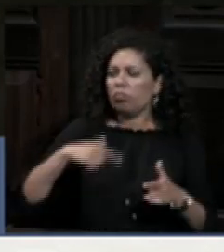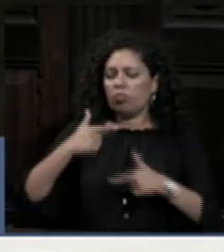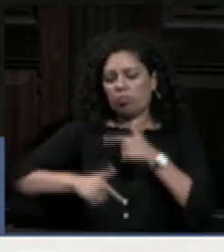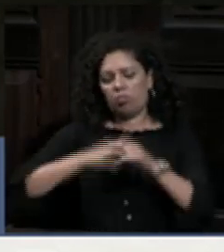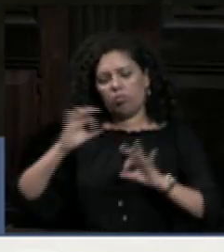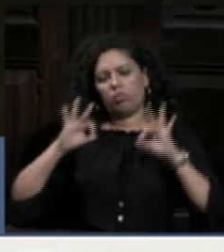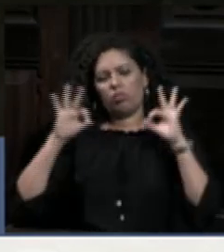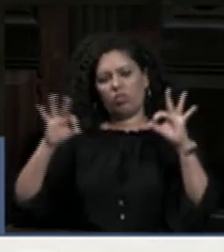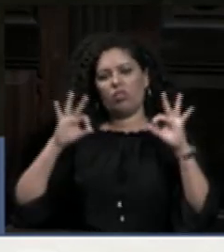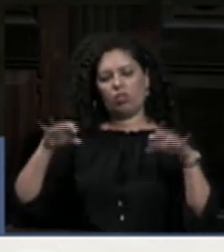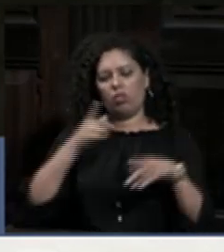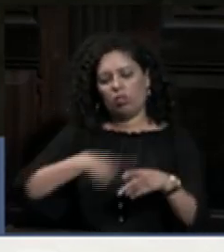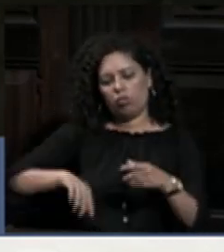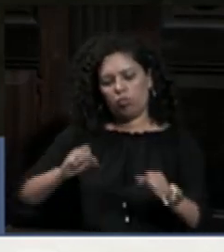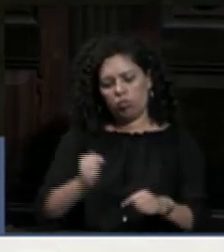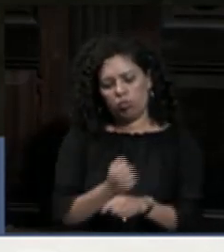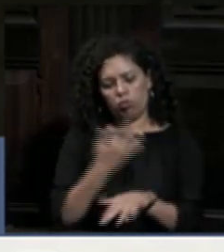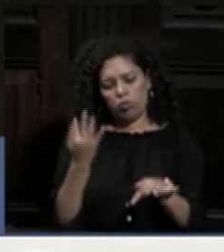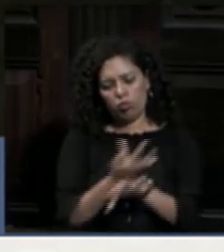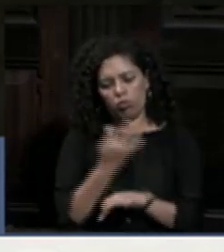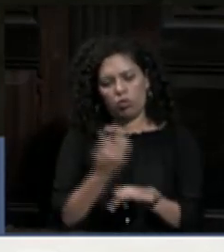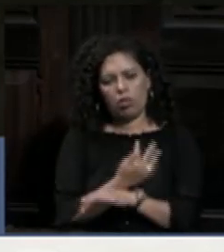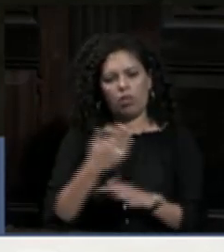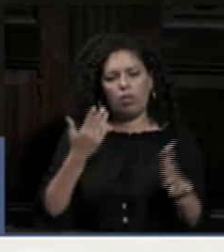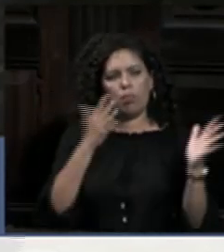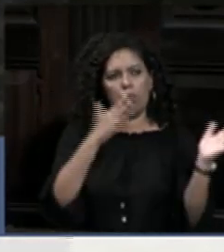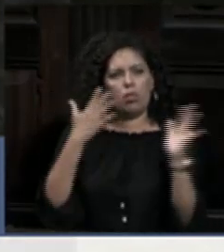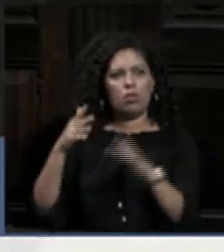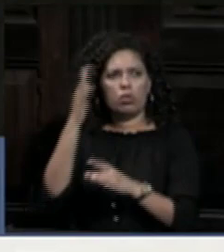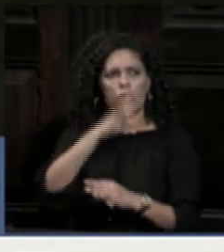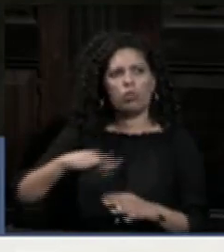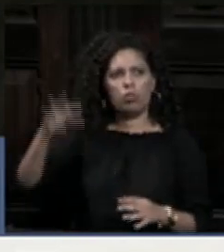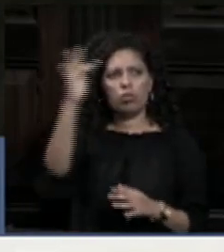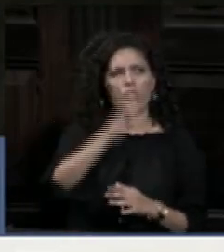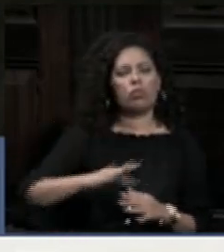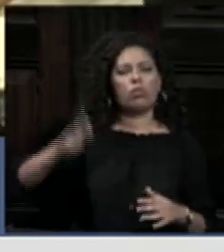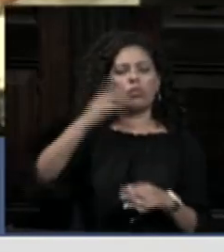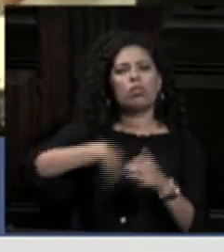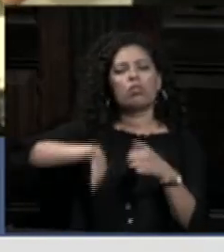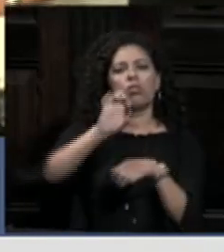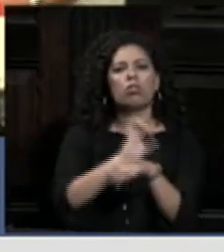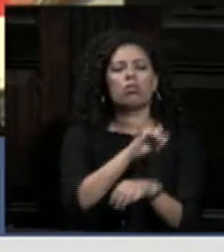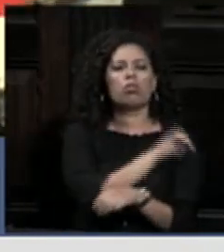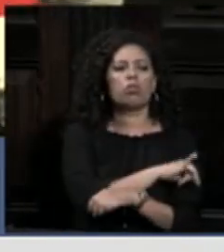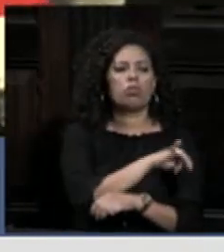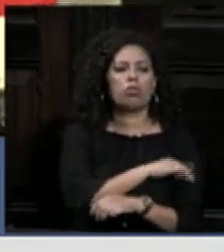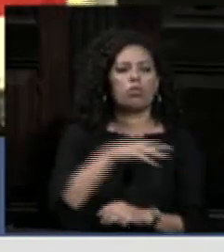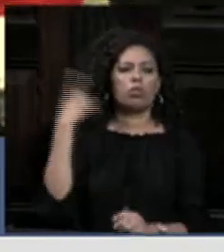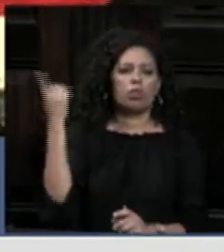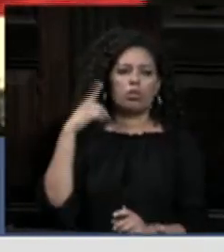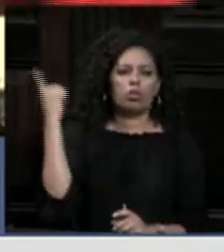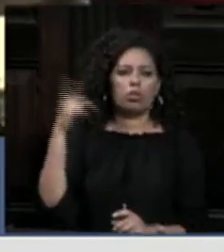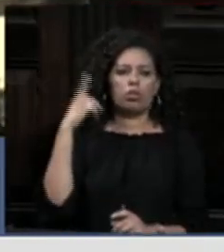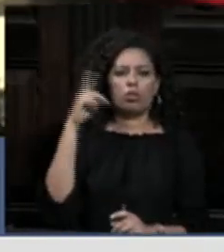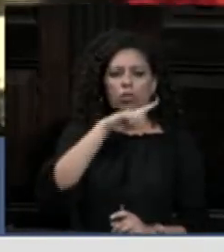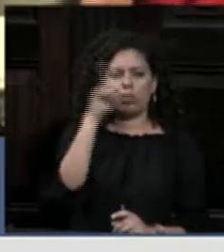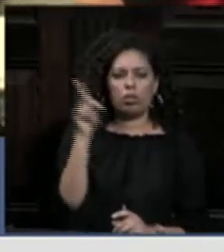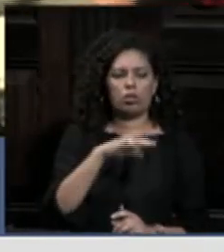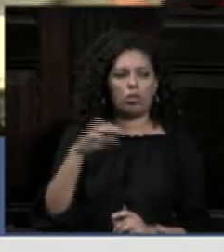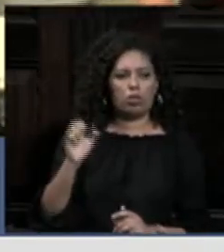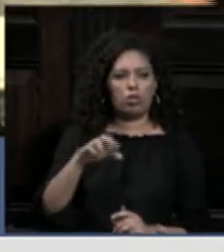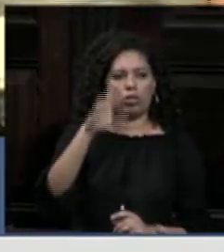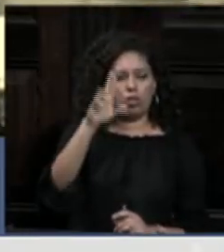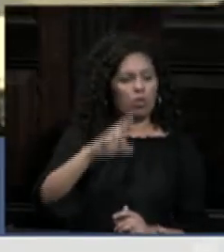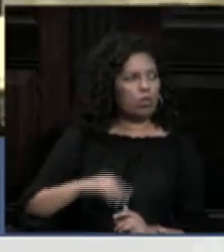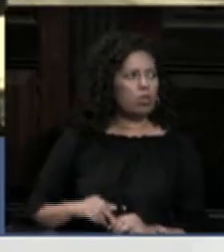é isso vamos resistir viva oeste vão enfim viva ou mesmo obrigado presidente deputados aqui onde porém estão presentes aqui